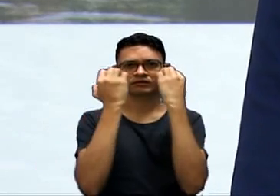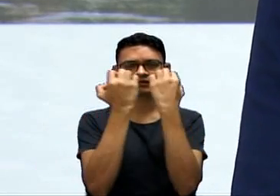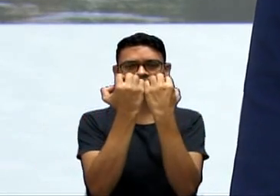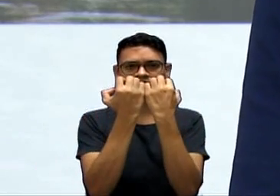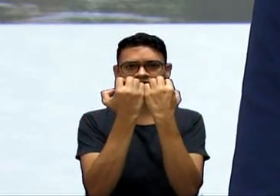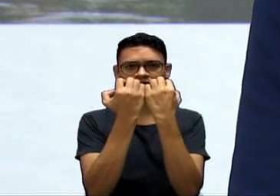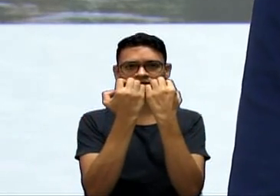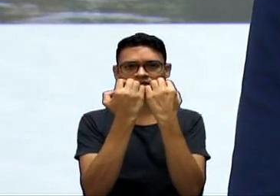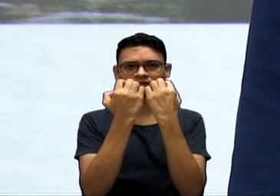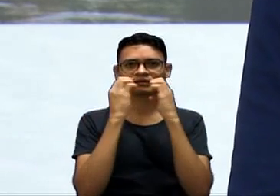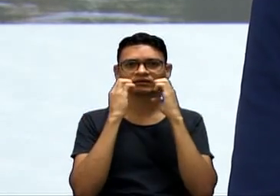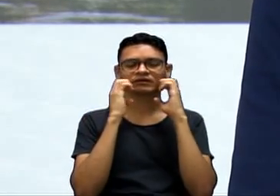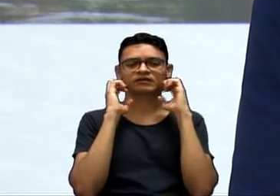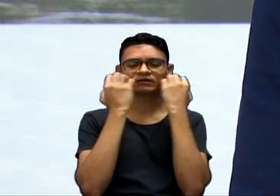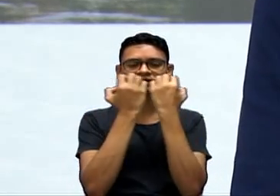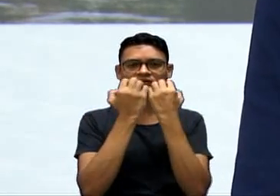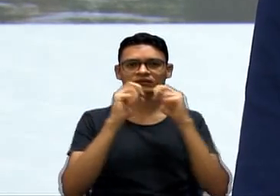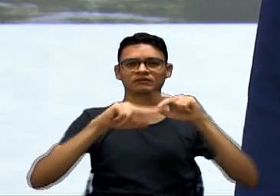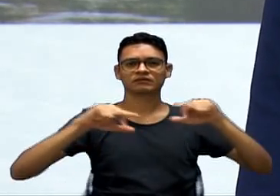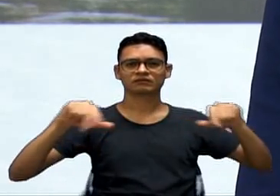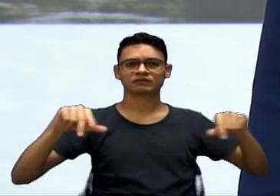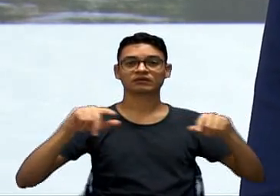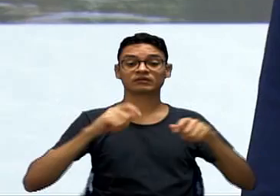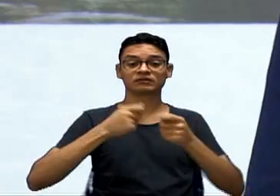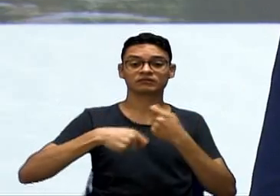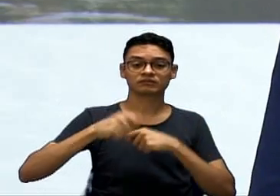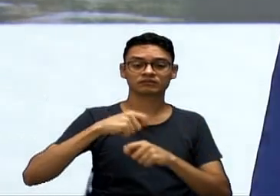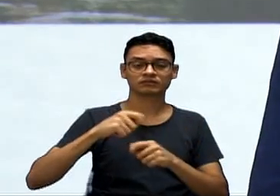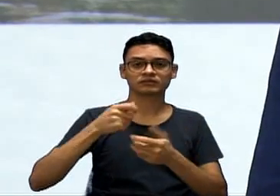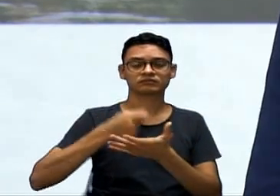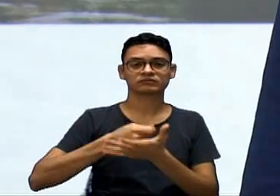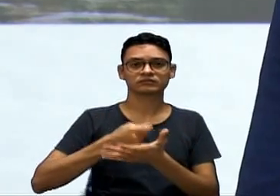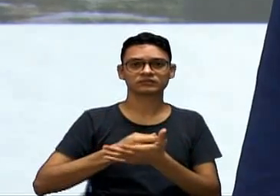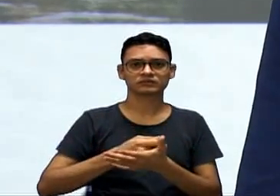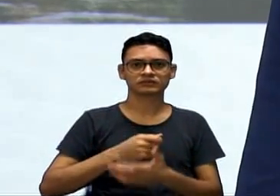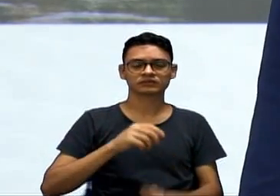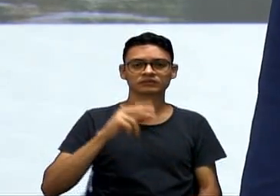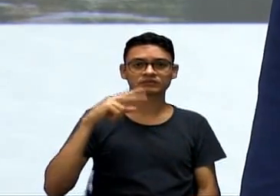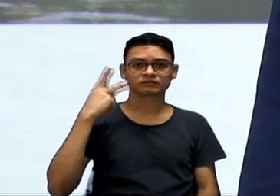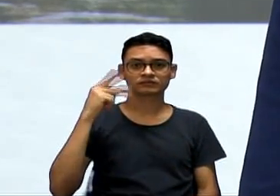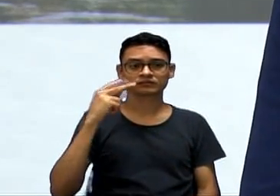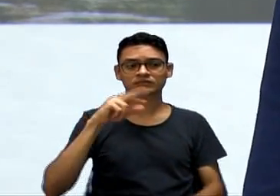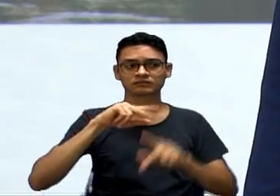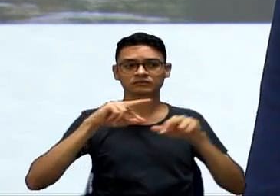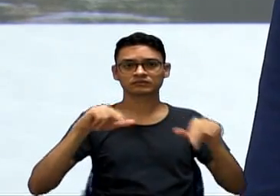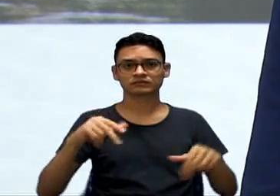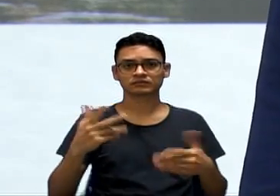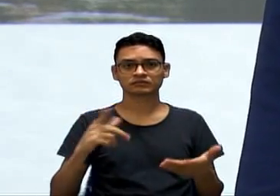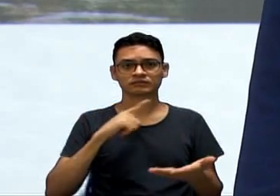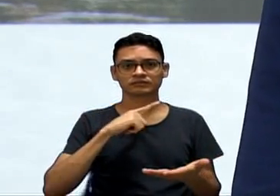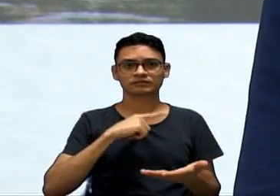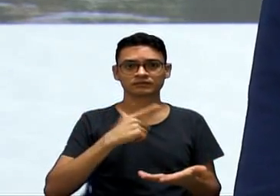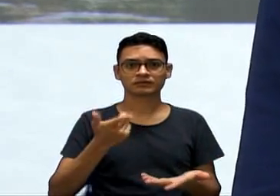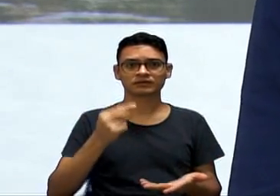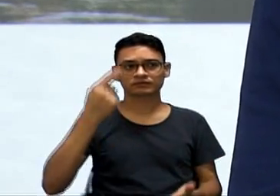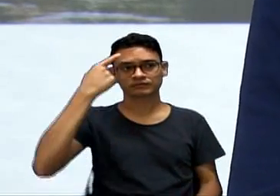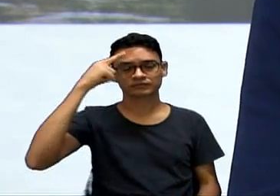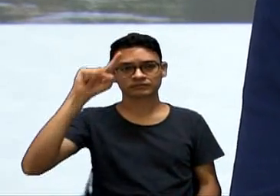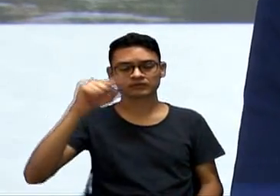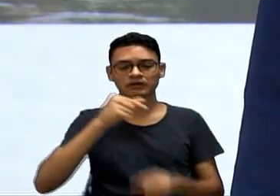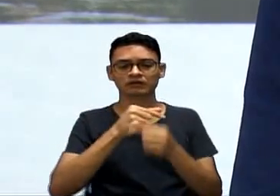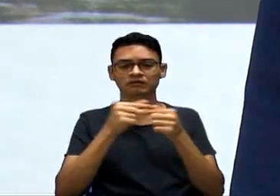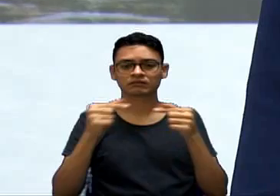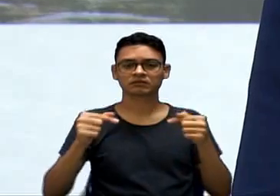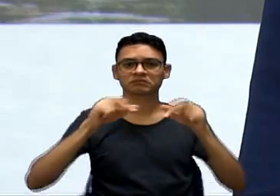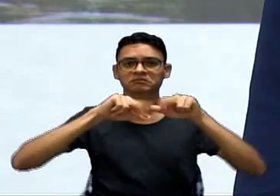determinando a execução de várias atividades pela administração... Vereador Donizete, tem vários projetos aqui que estabelecem dias e semanas